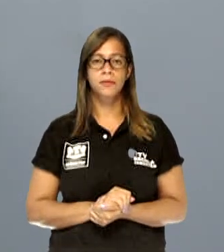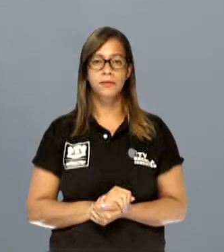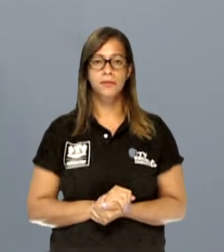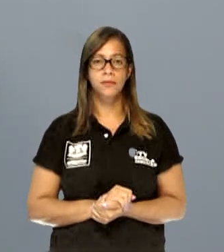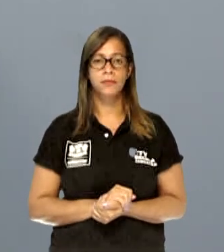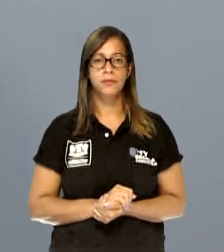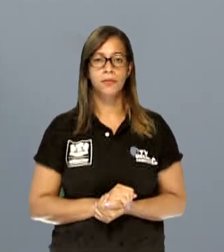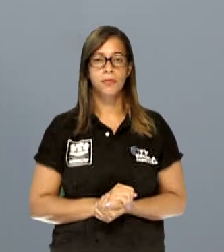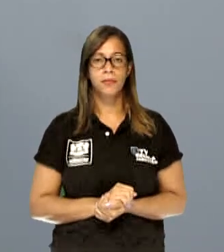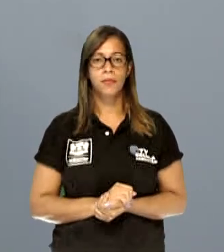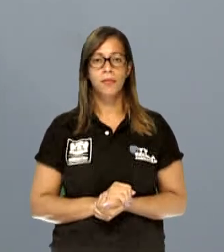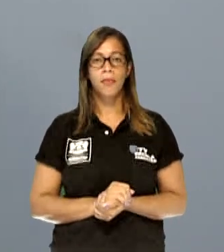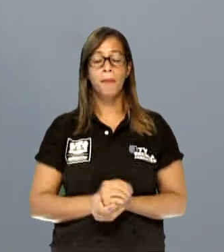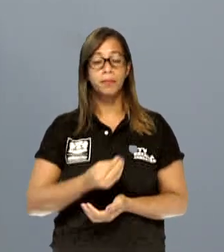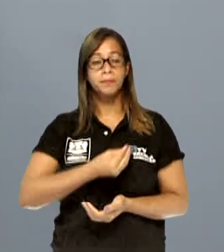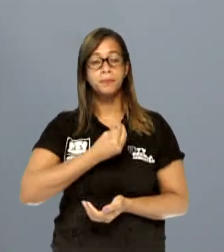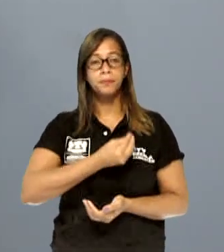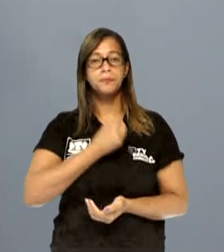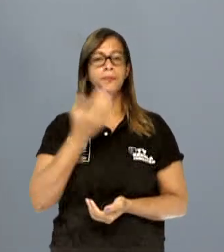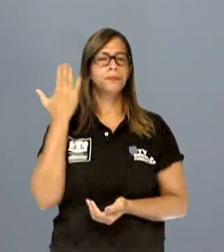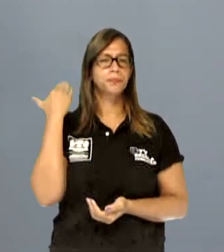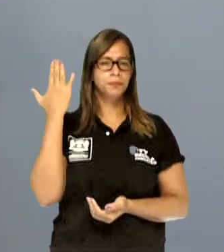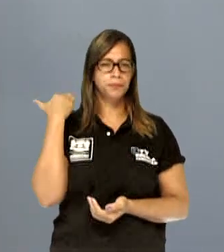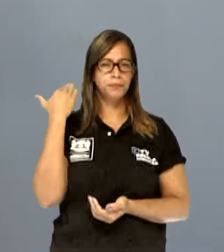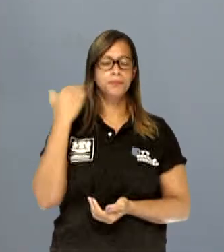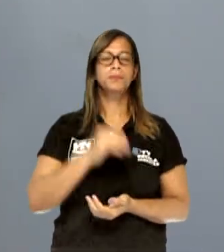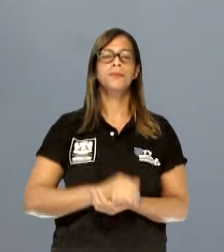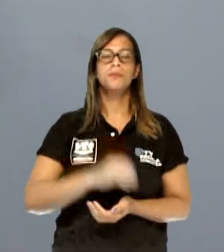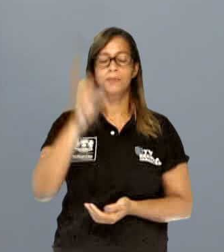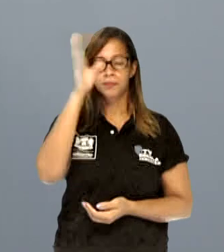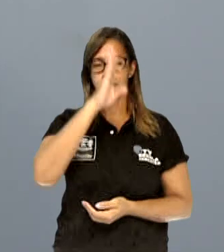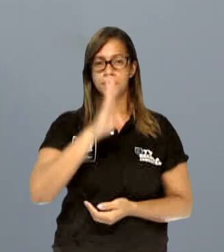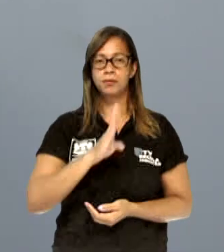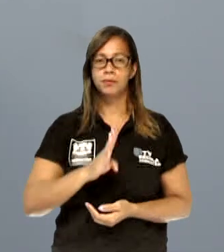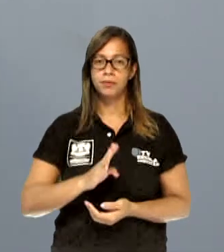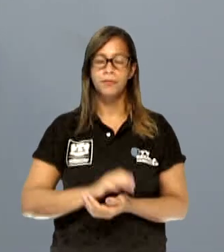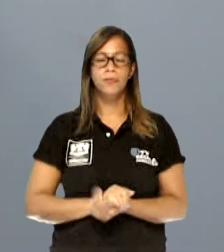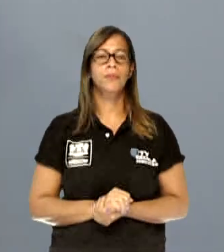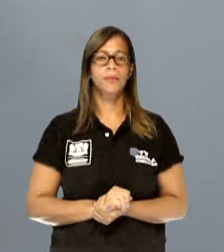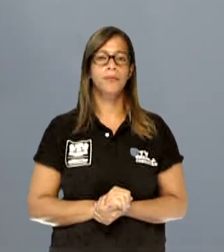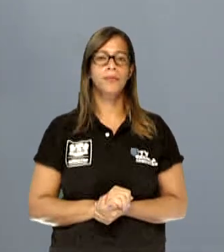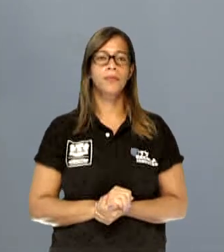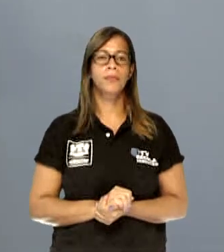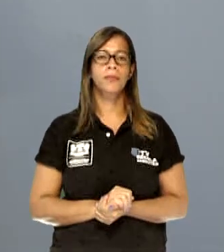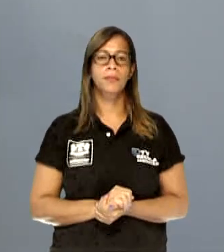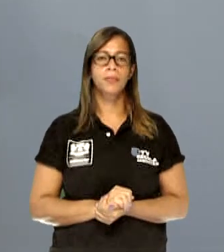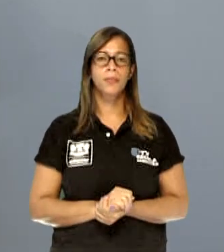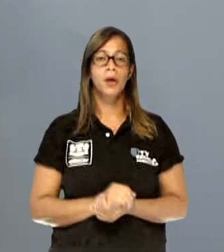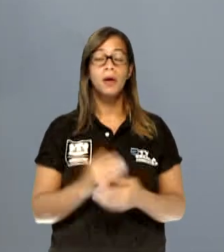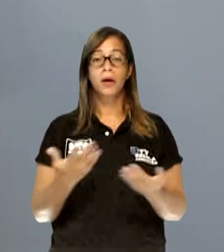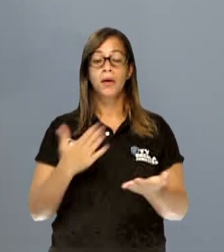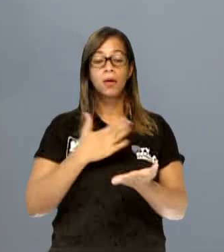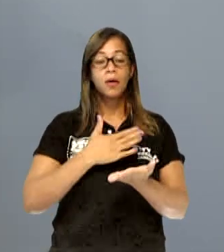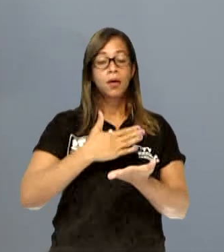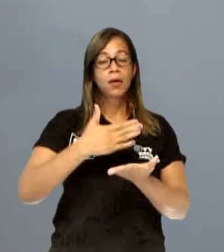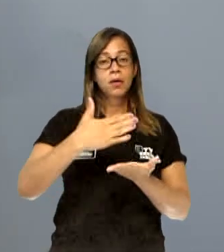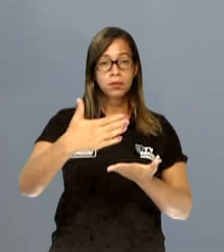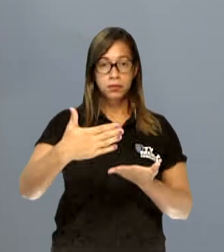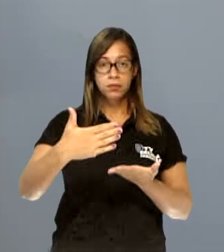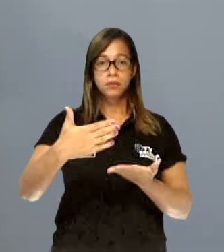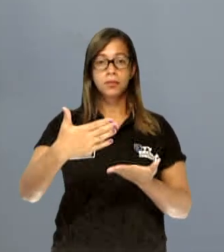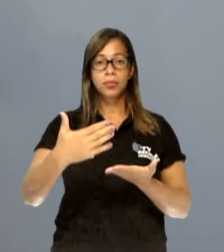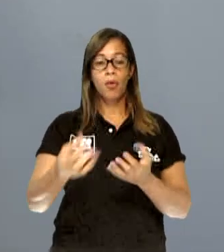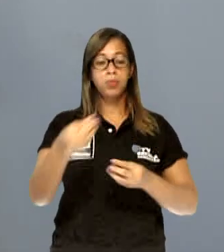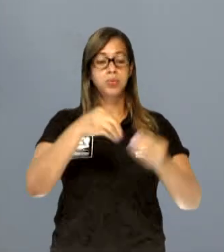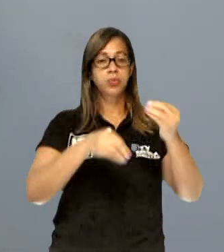vida pré-histórica no Brasil. O território hoje conhecido como Brasil, ele começou a ser ocupado